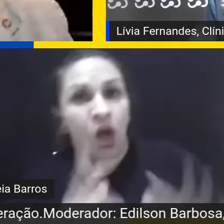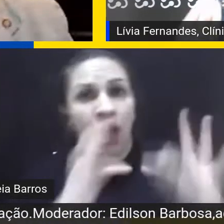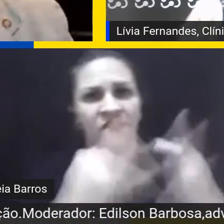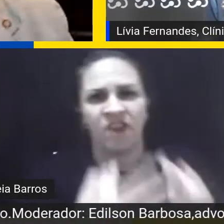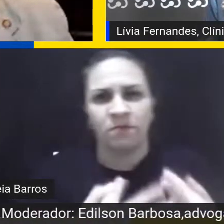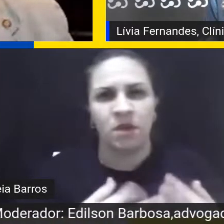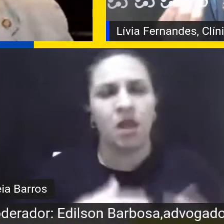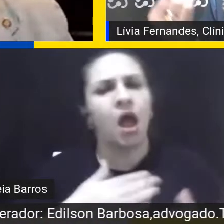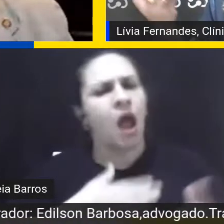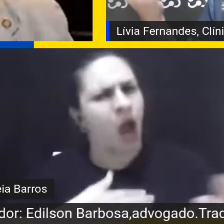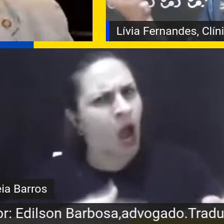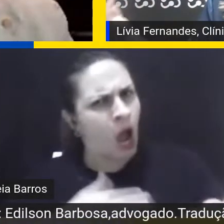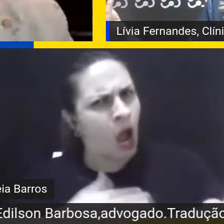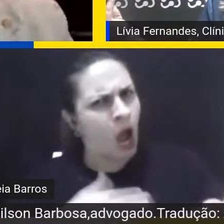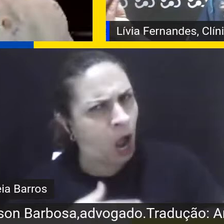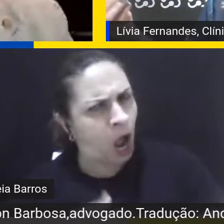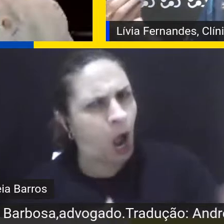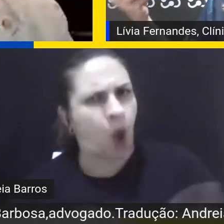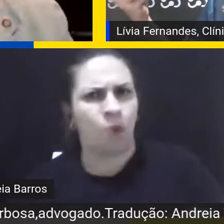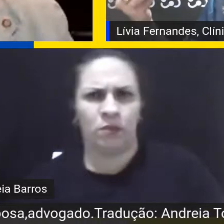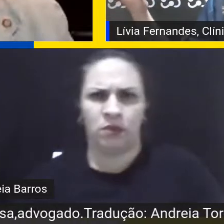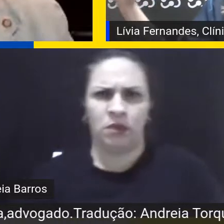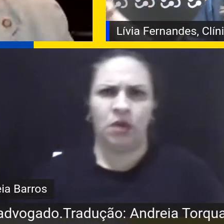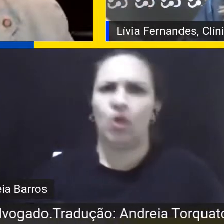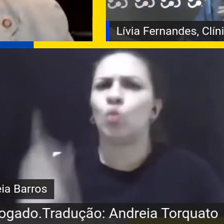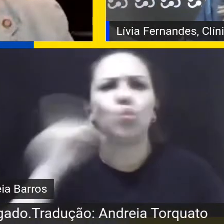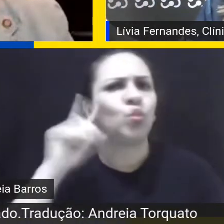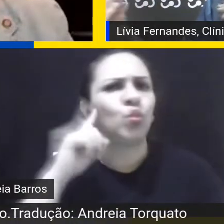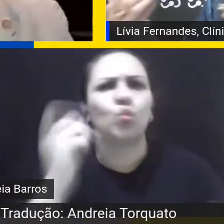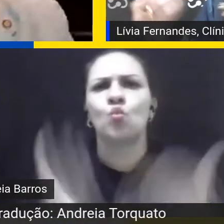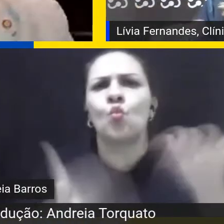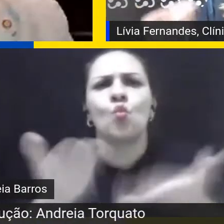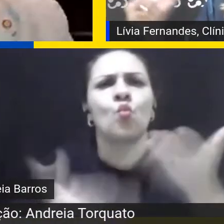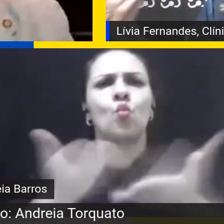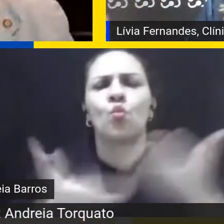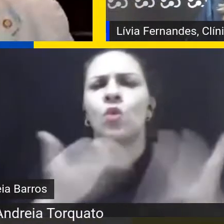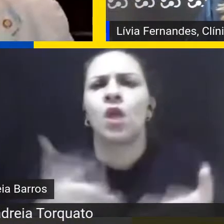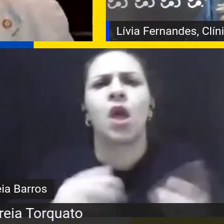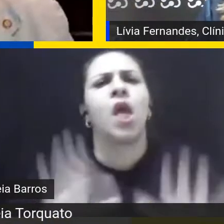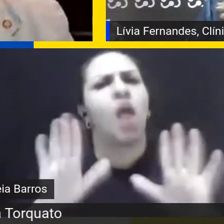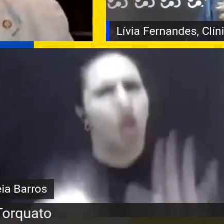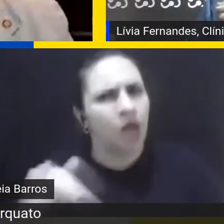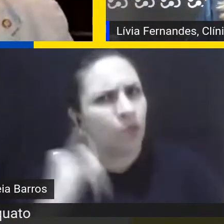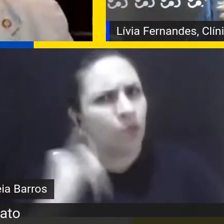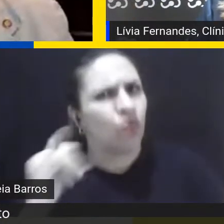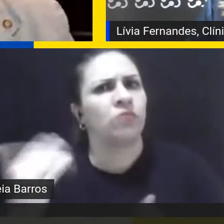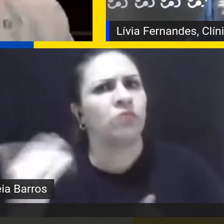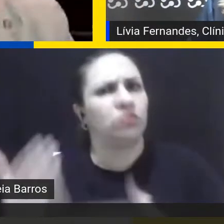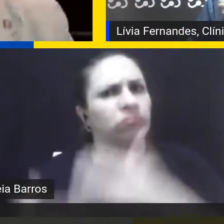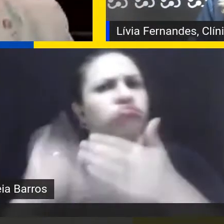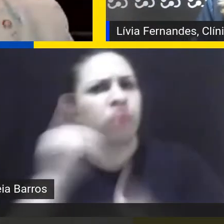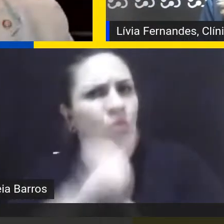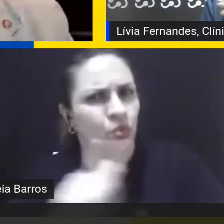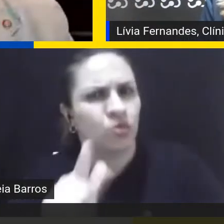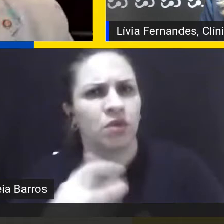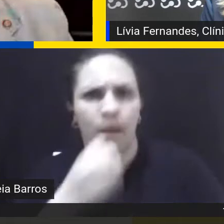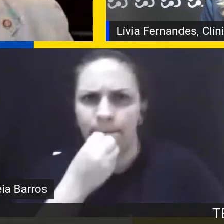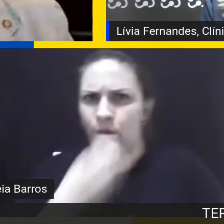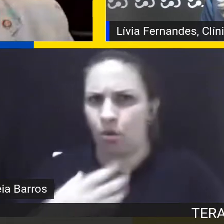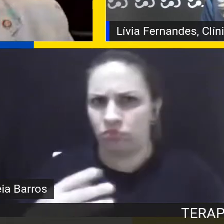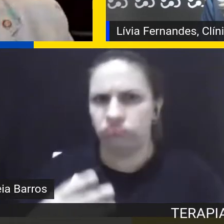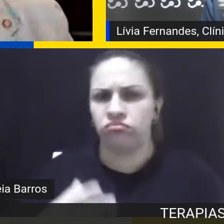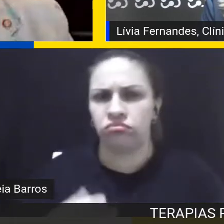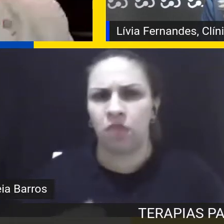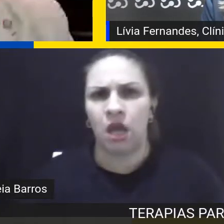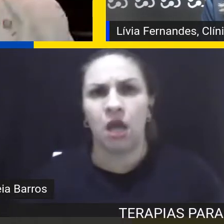terapia são doses homeopáticas para a gente alcançar um resultado, não é verdade? Então, a gente tem que